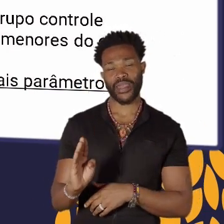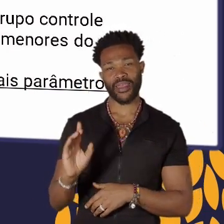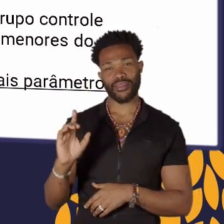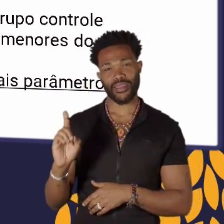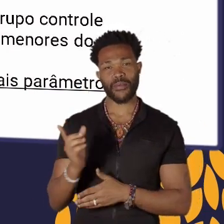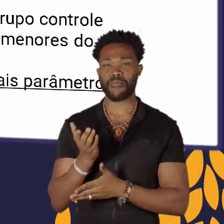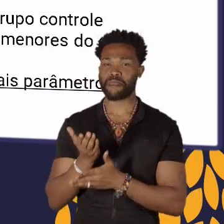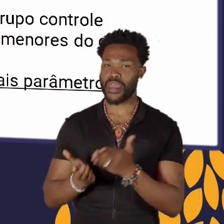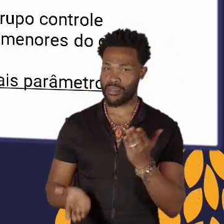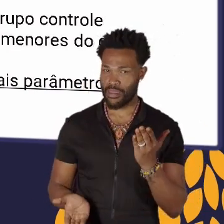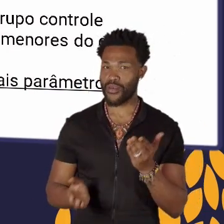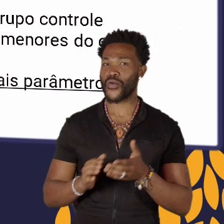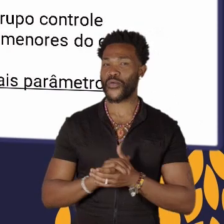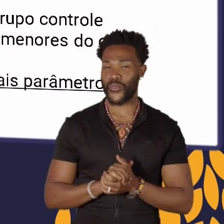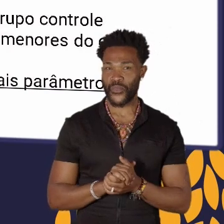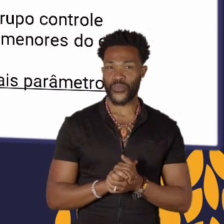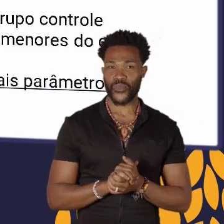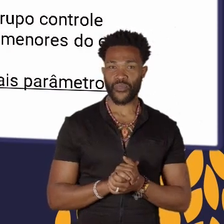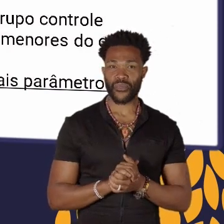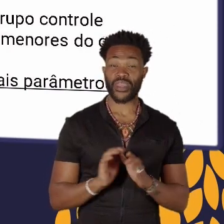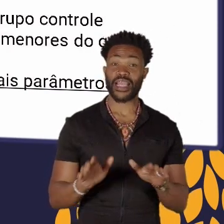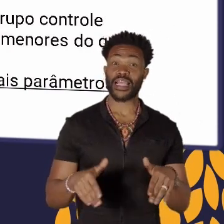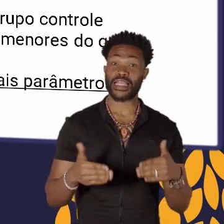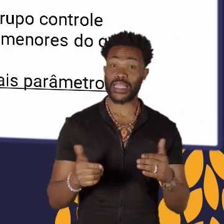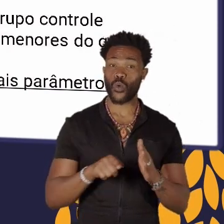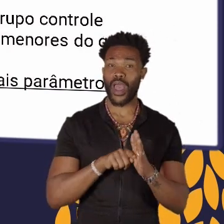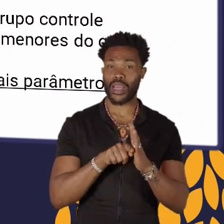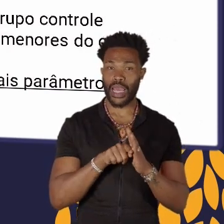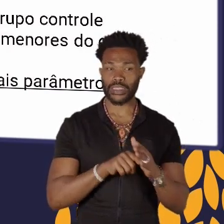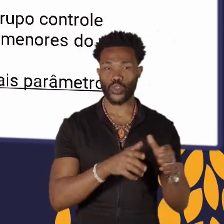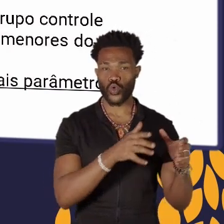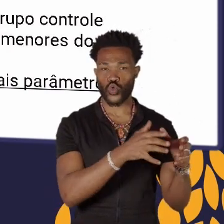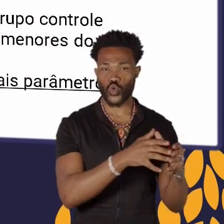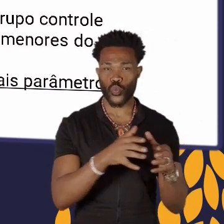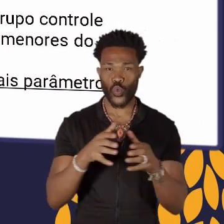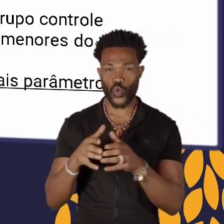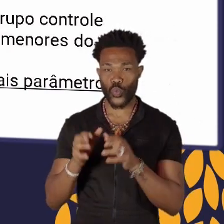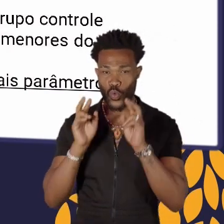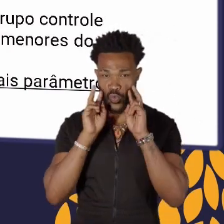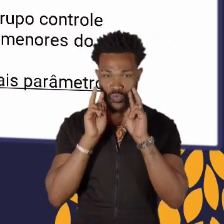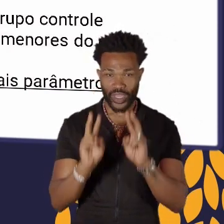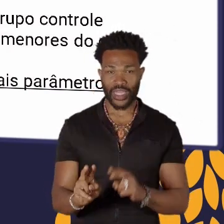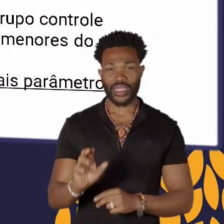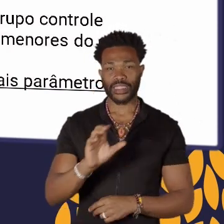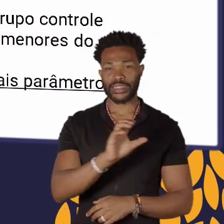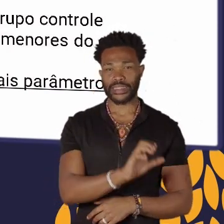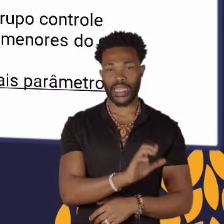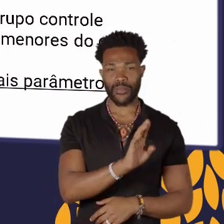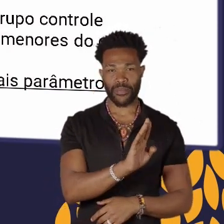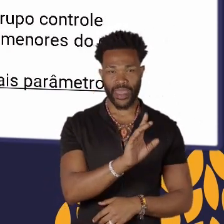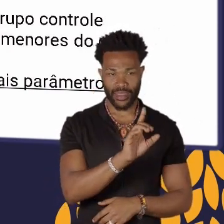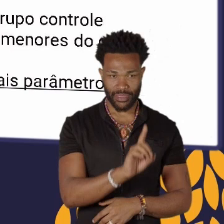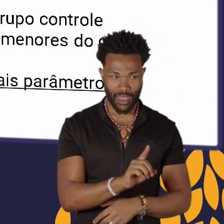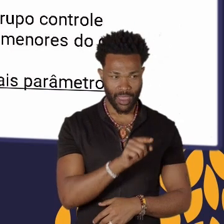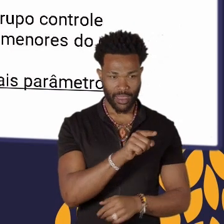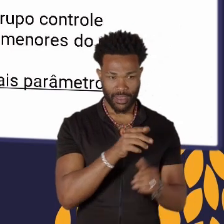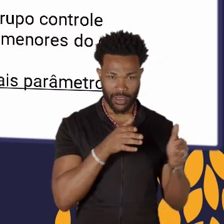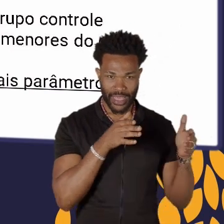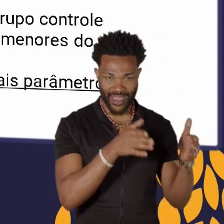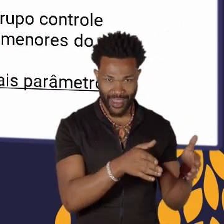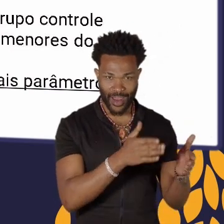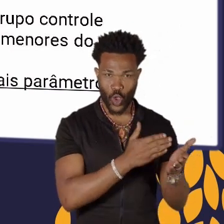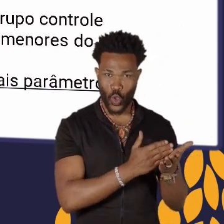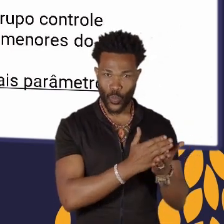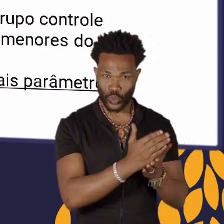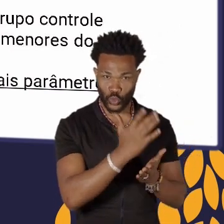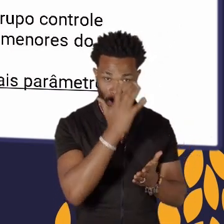nesse quesito, vamos dizer assim. E na análise intragrupo, ou seja, quando eu olho o grupo CBD, só ele, de quem começou